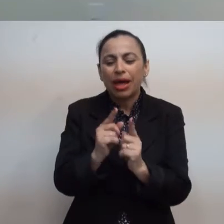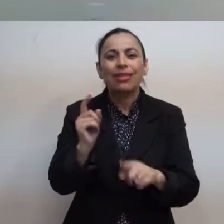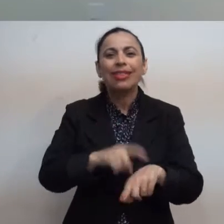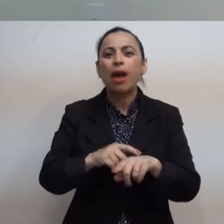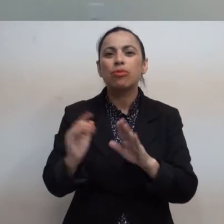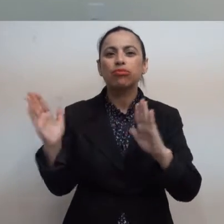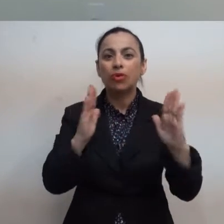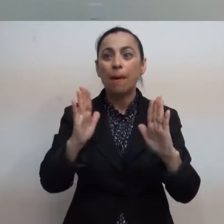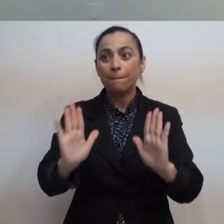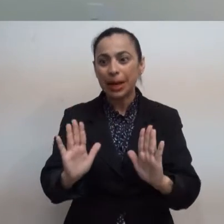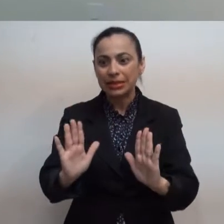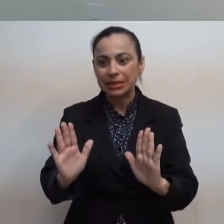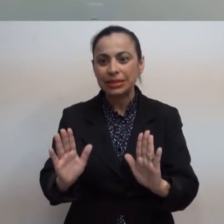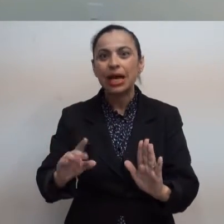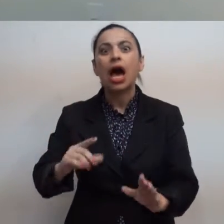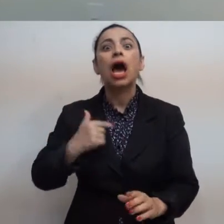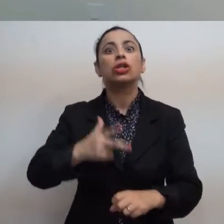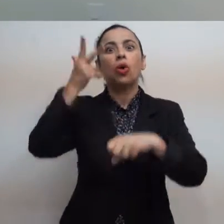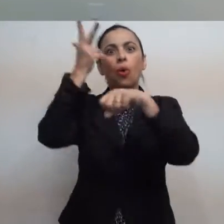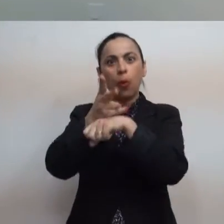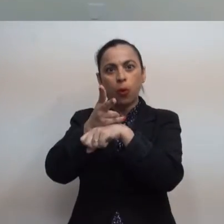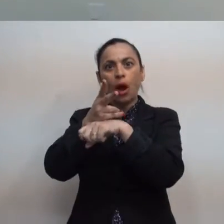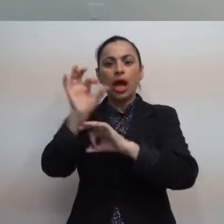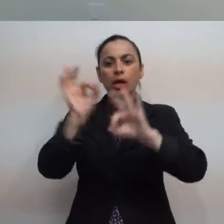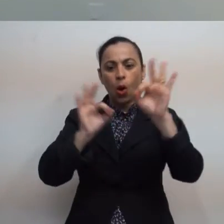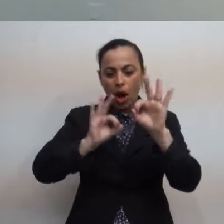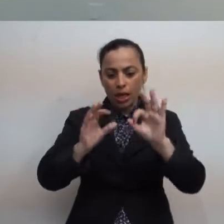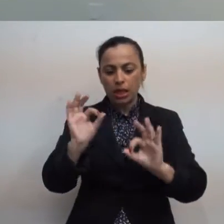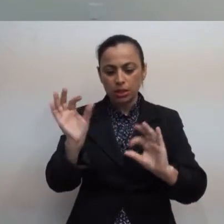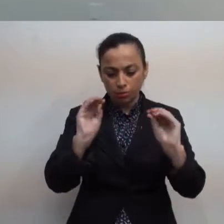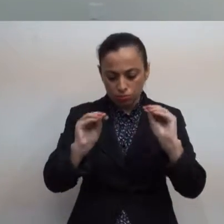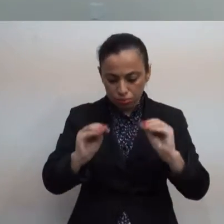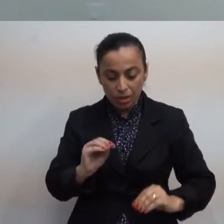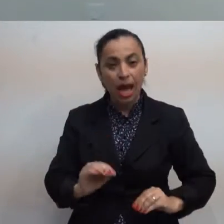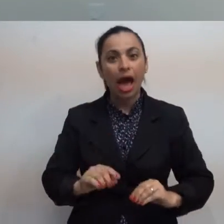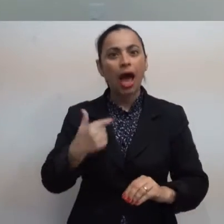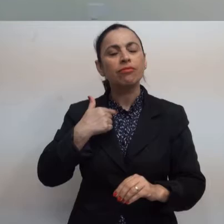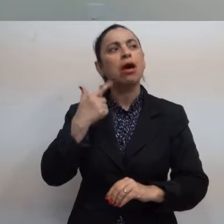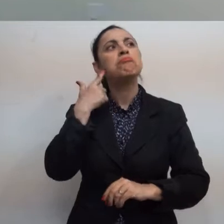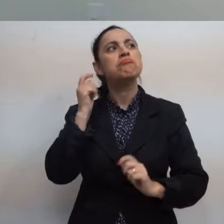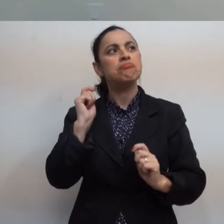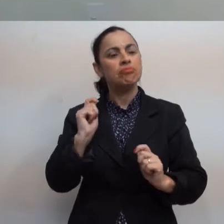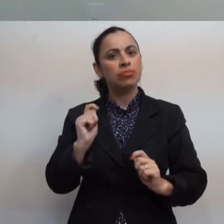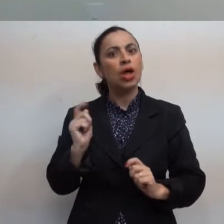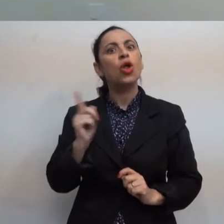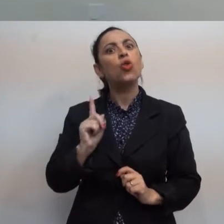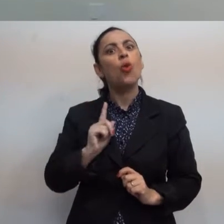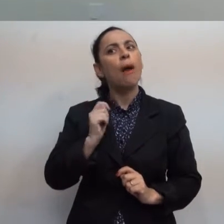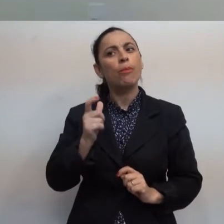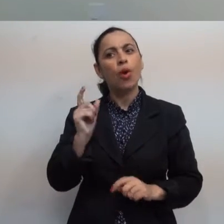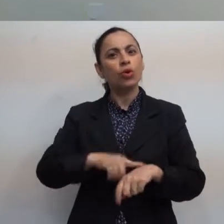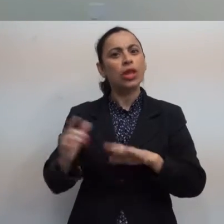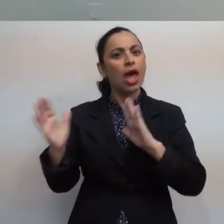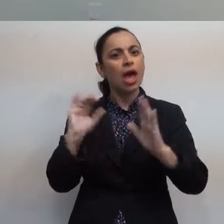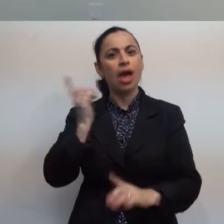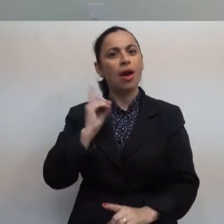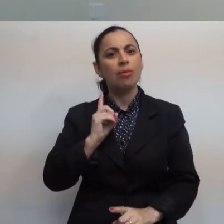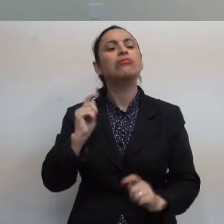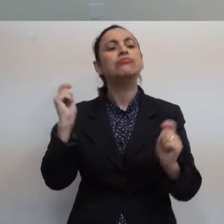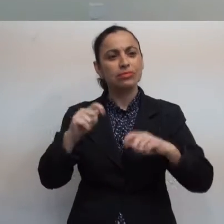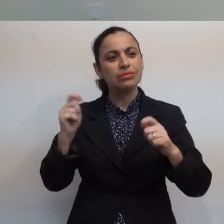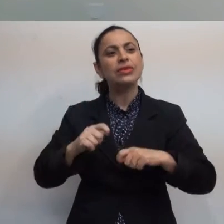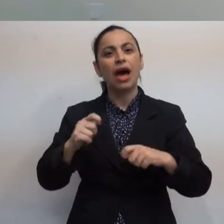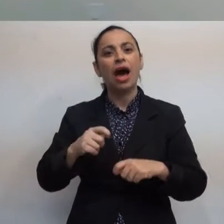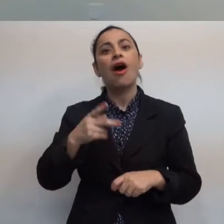muito pouco tempo. Mas a partir do momento que a gente liga uma câmera, que a gente se organiza aqui, a gente vê, poxa, não é tão